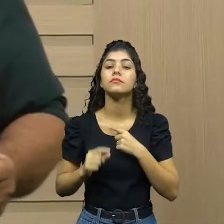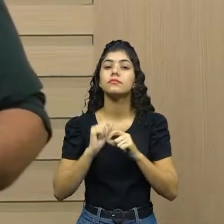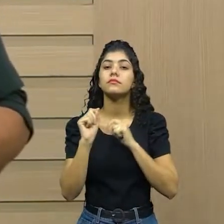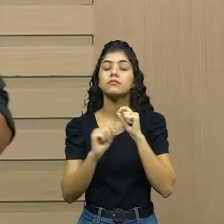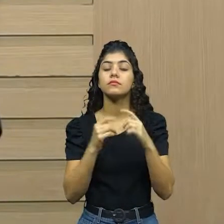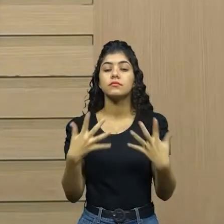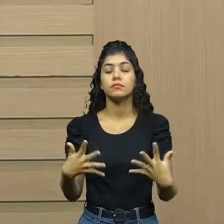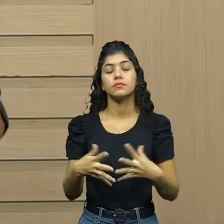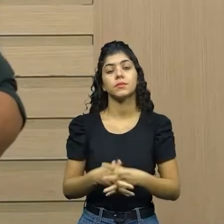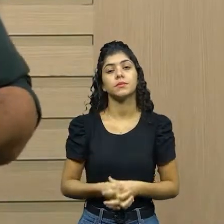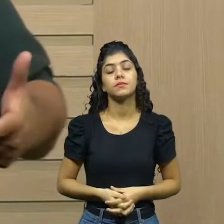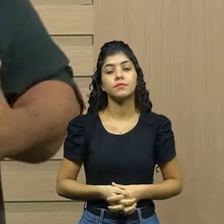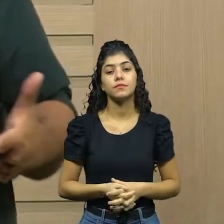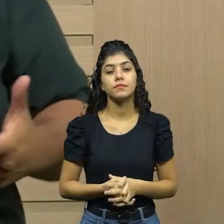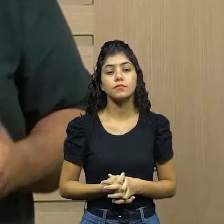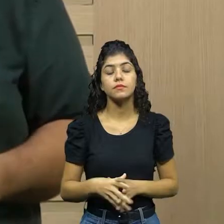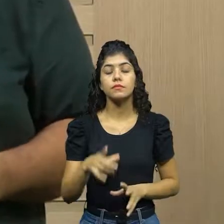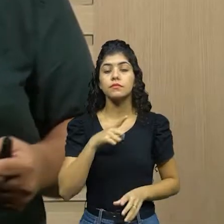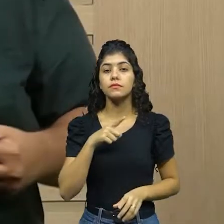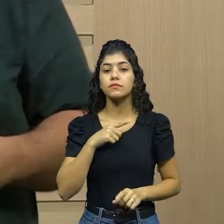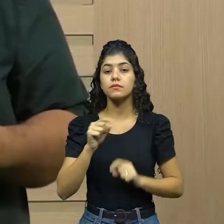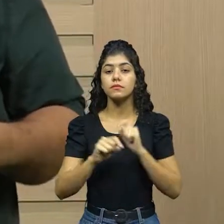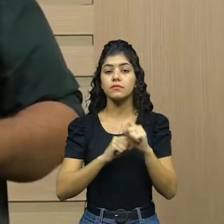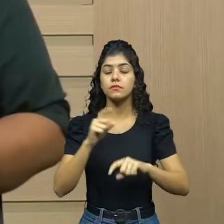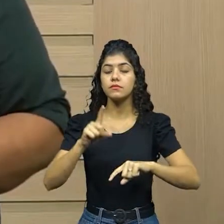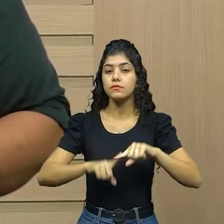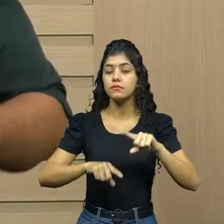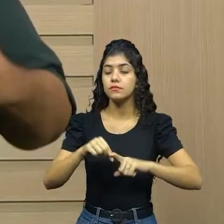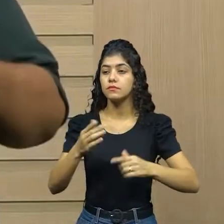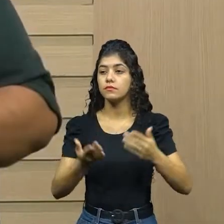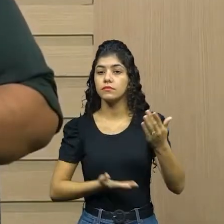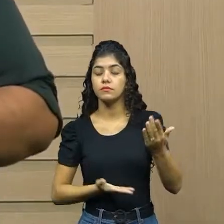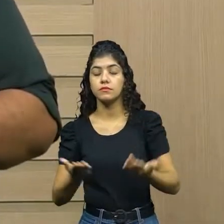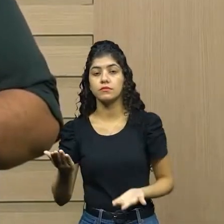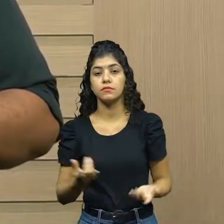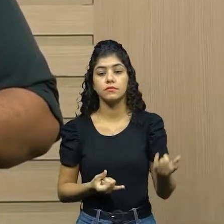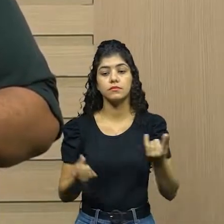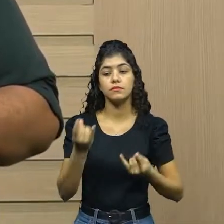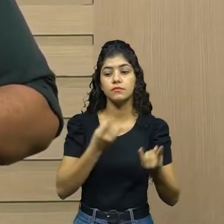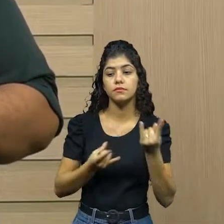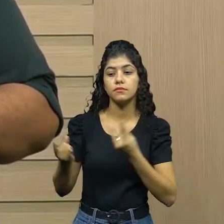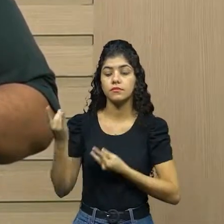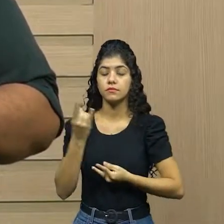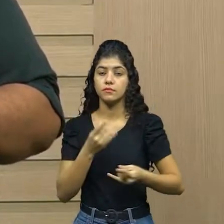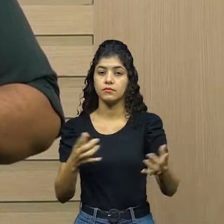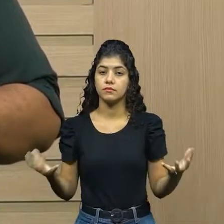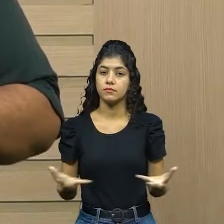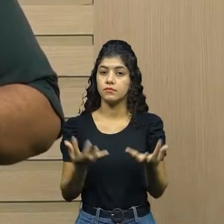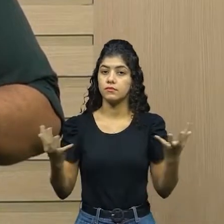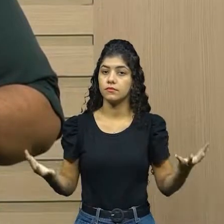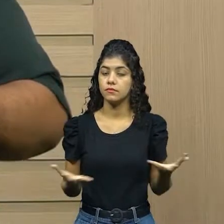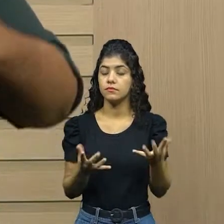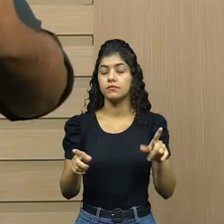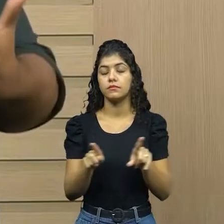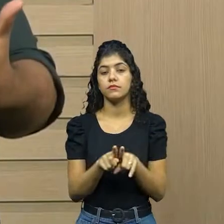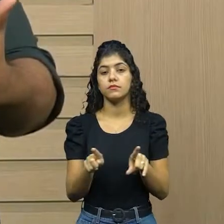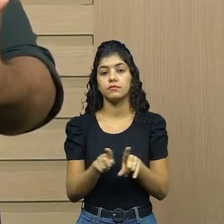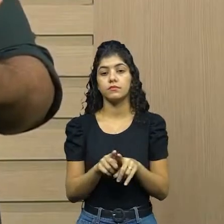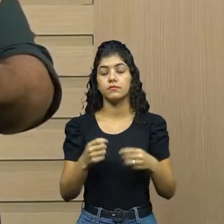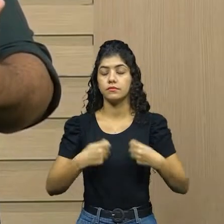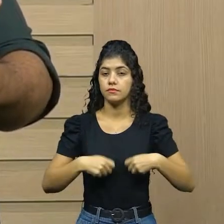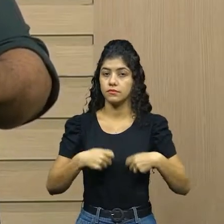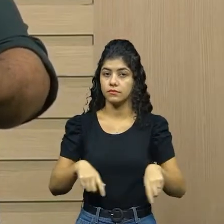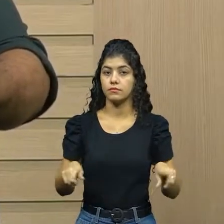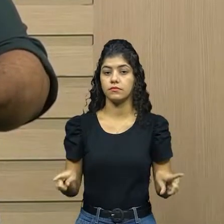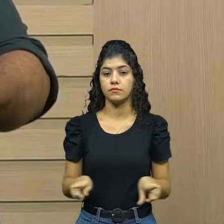desejo? Quando se torna algo, um produto, um serviço que atrai pela motivação, ela é uma